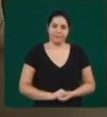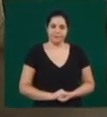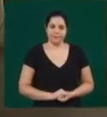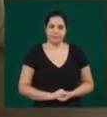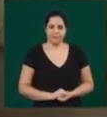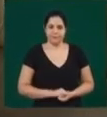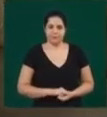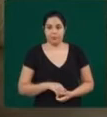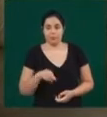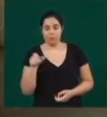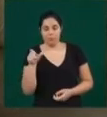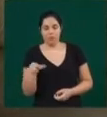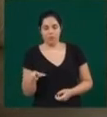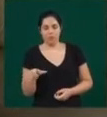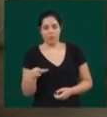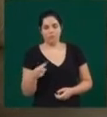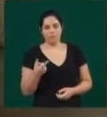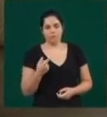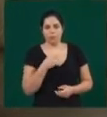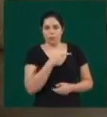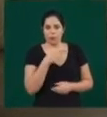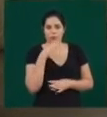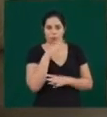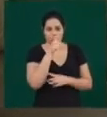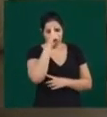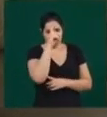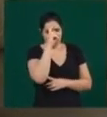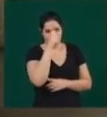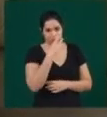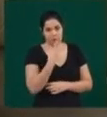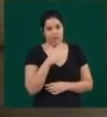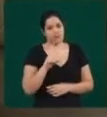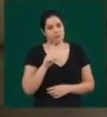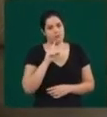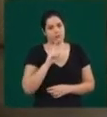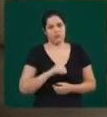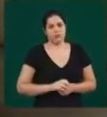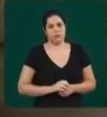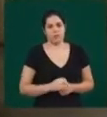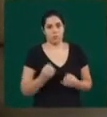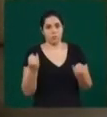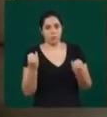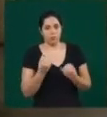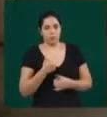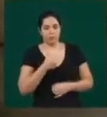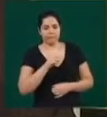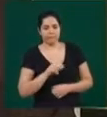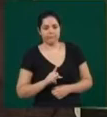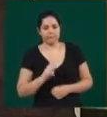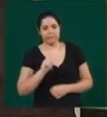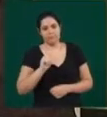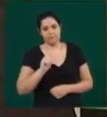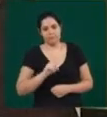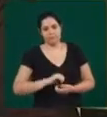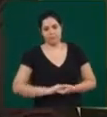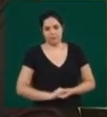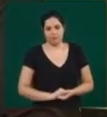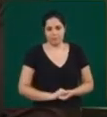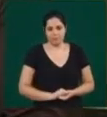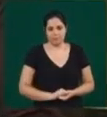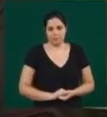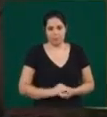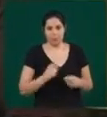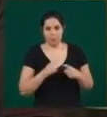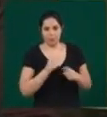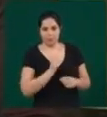ficou 4 dias internada na UTI por causa da doença. Só neste período perdeu 10 quilos. Segundo este